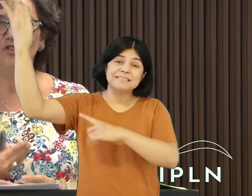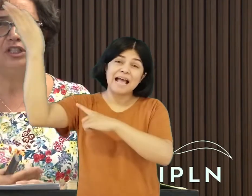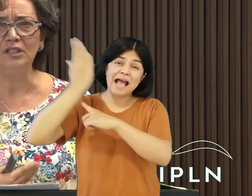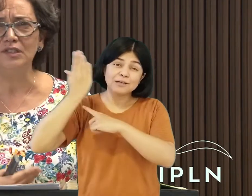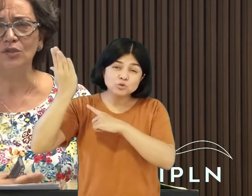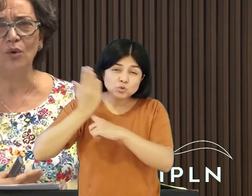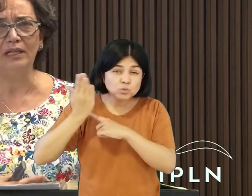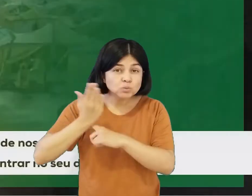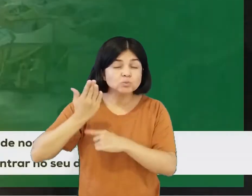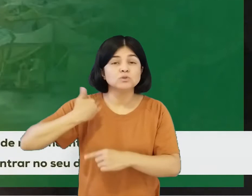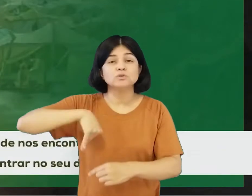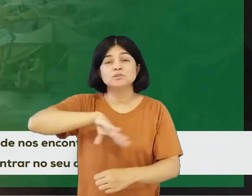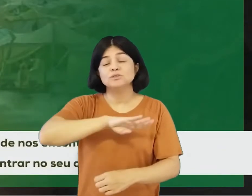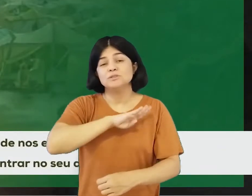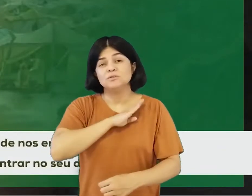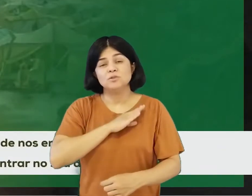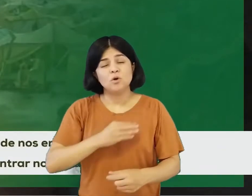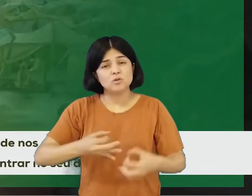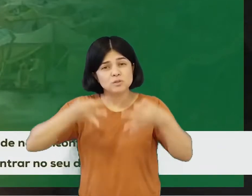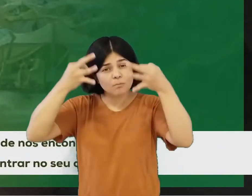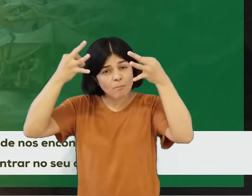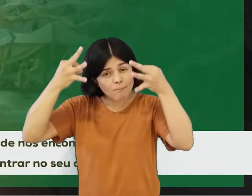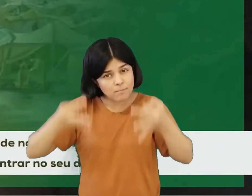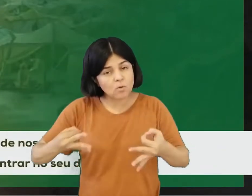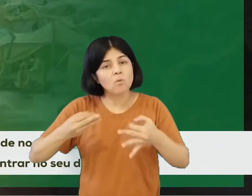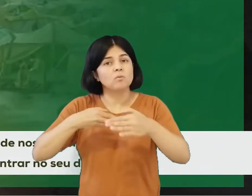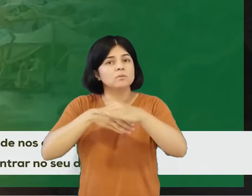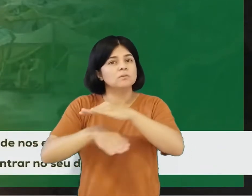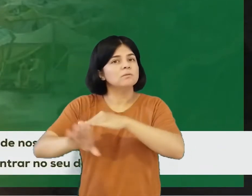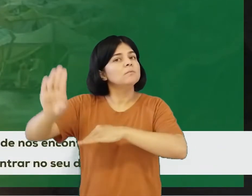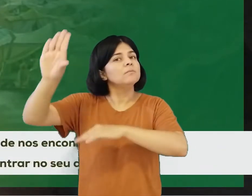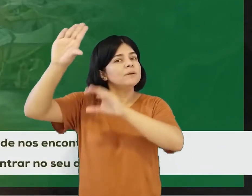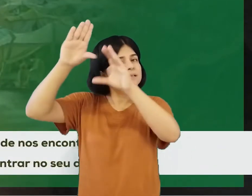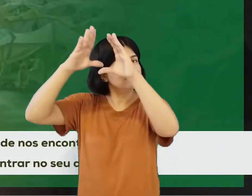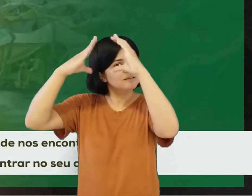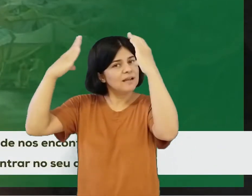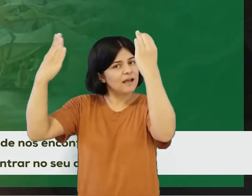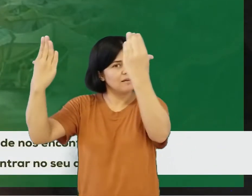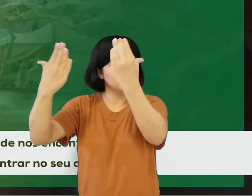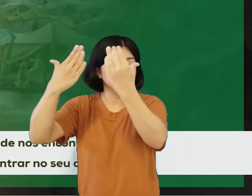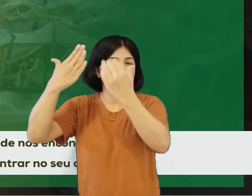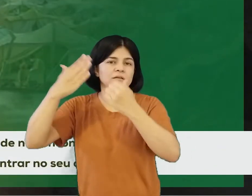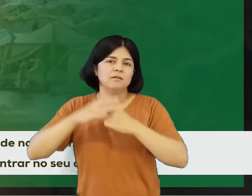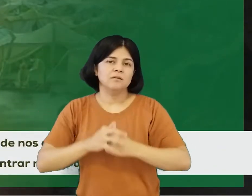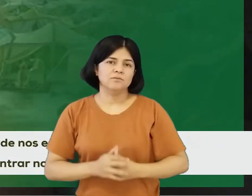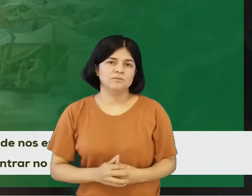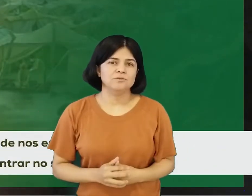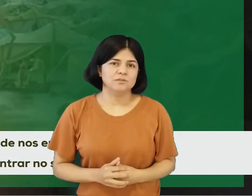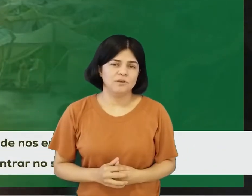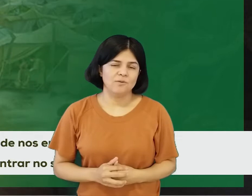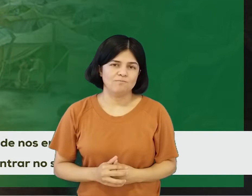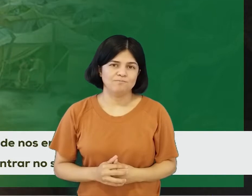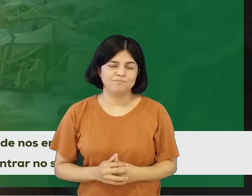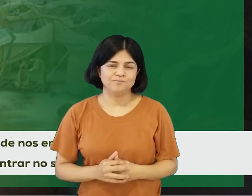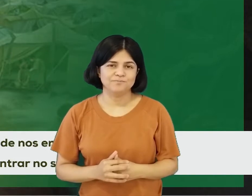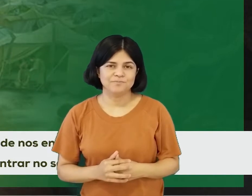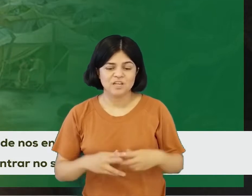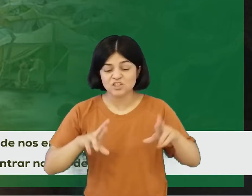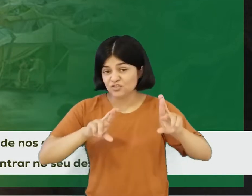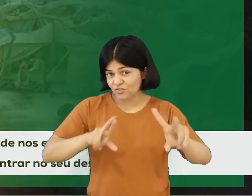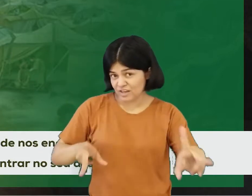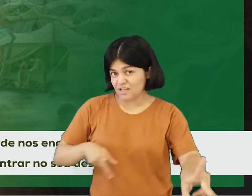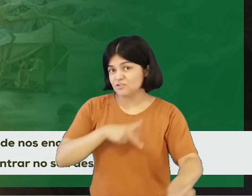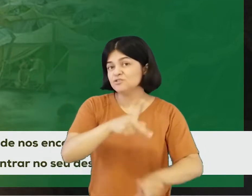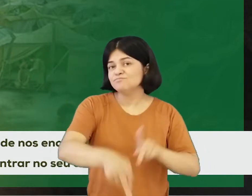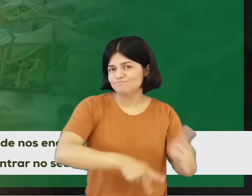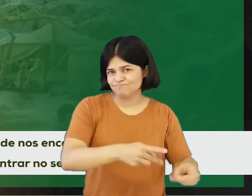encontrarmos desqualificados para entrar no seu descanso, como aconteceu com o povo no Egito. Cuidado,